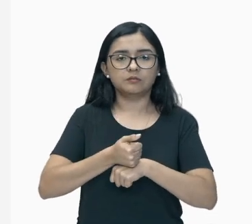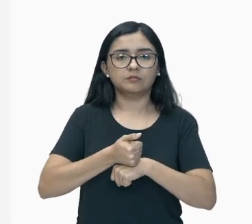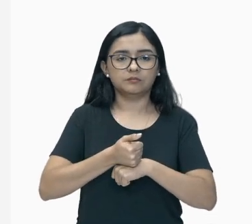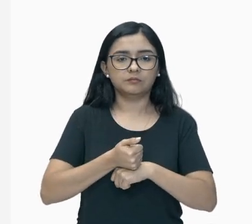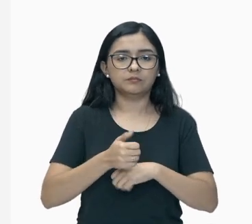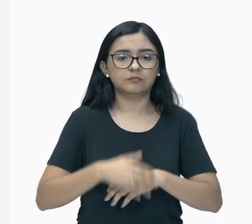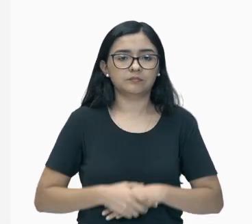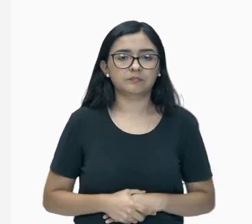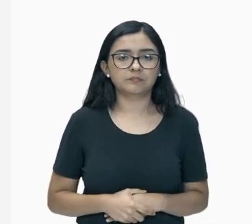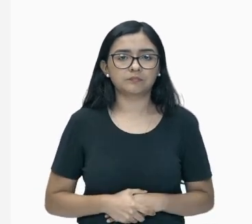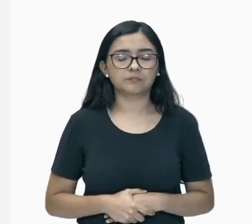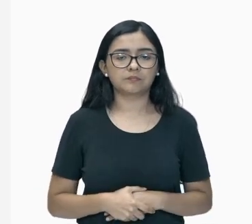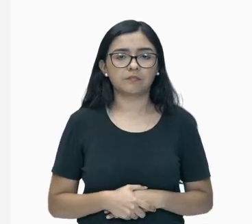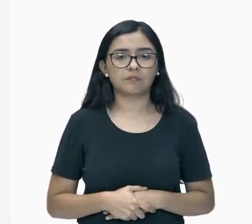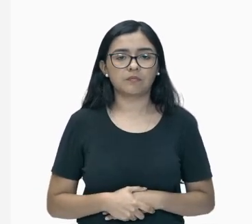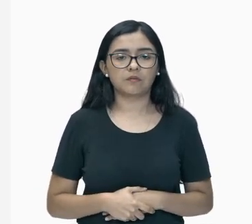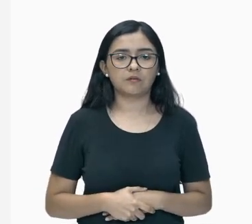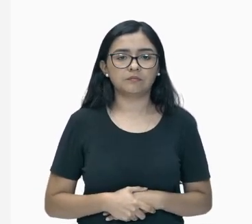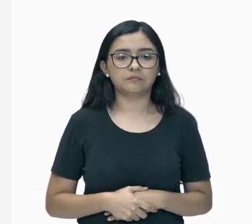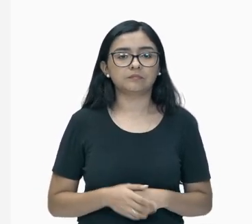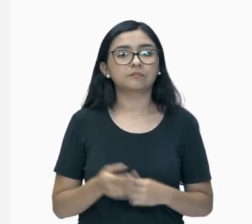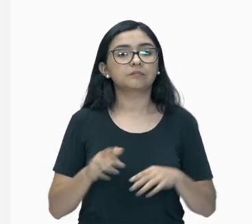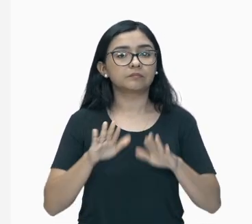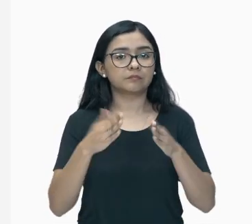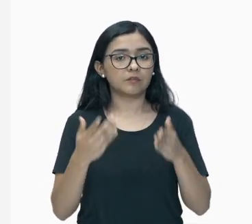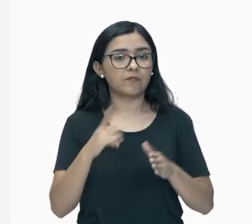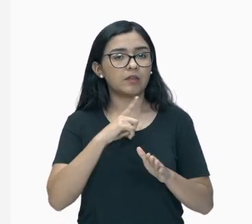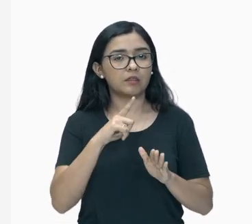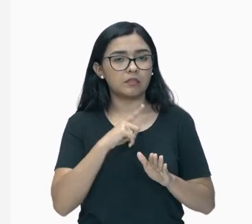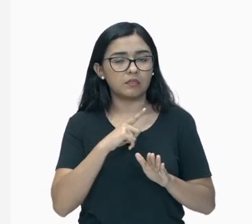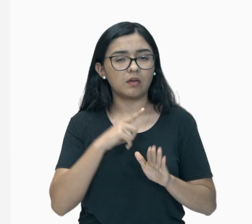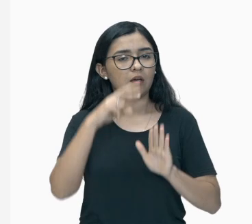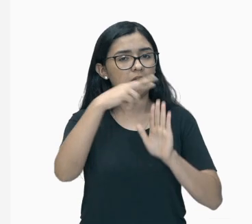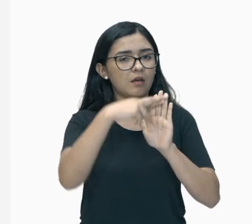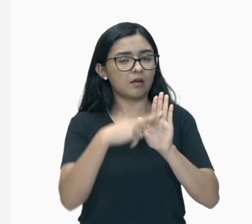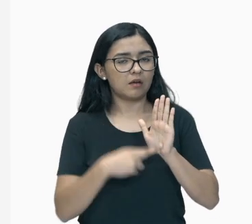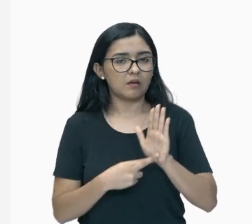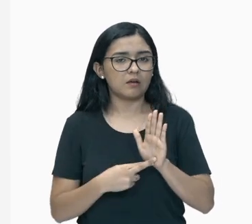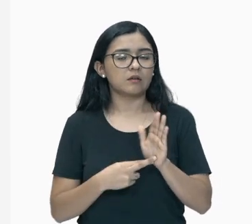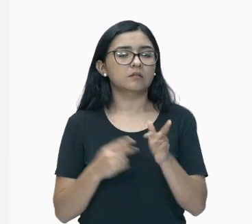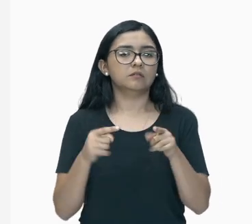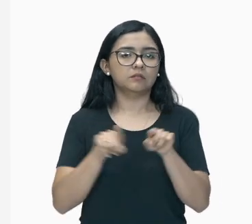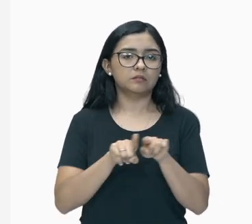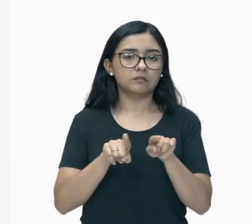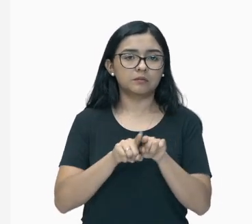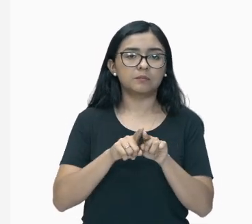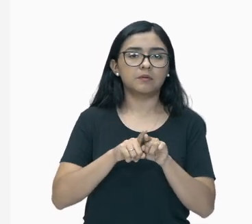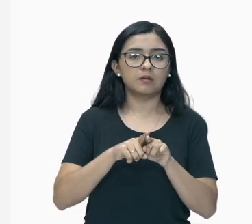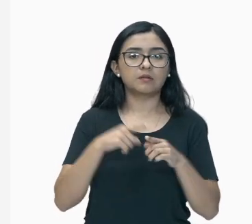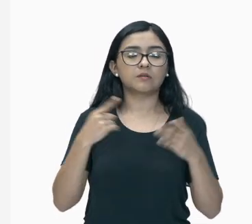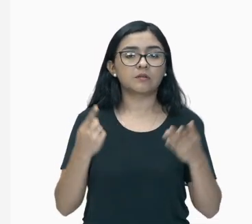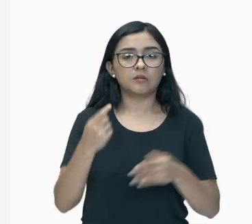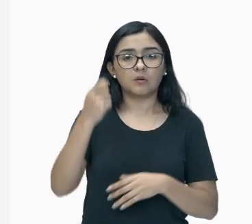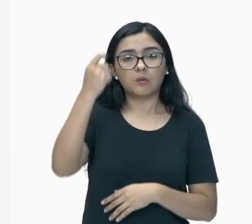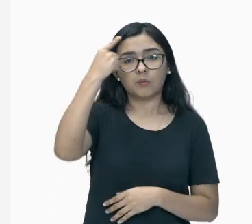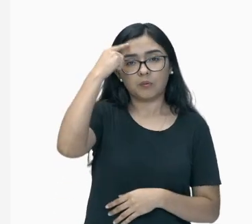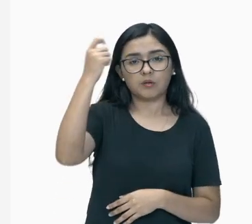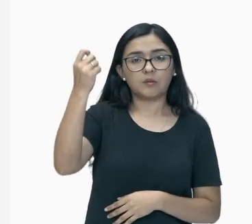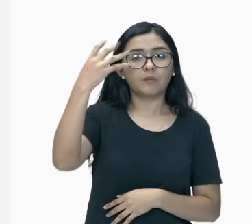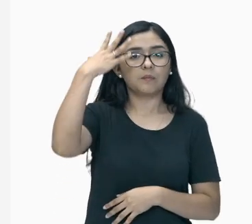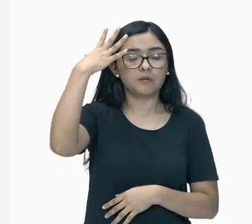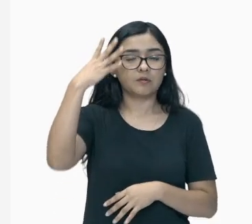chamado mercantilismo. Além das restrições impostas, os ideais do iluminismo também